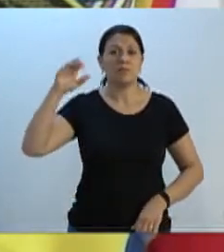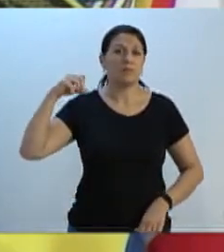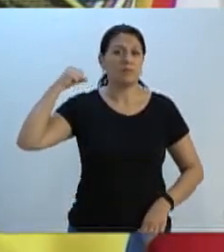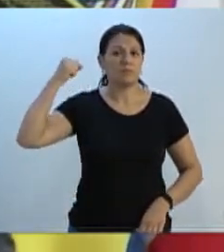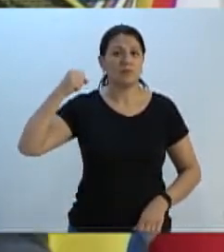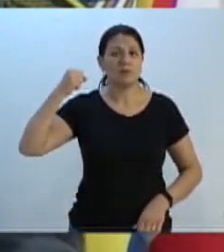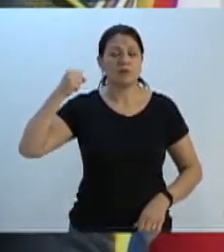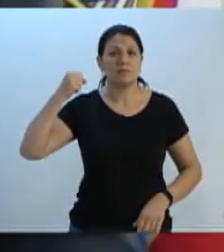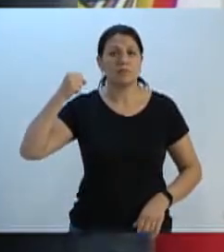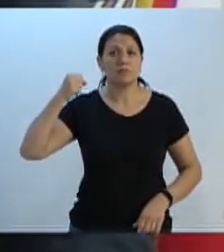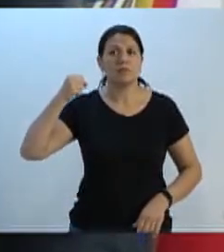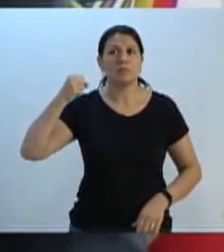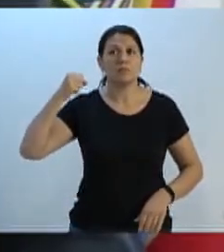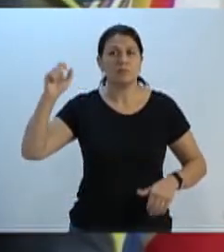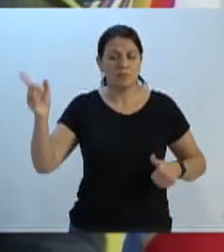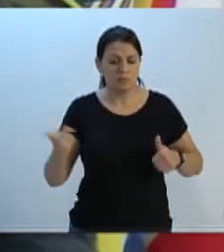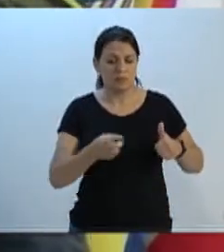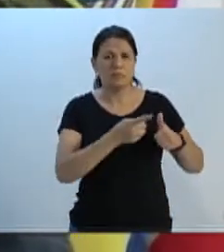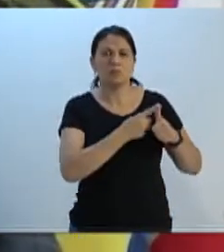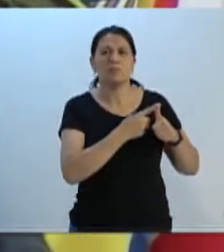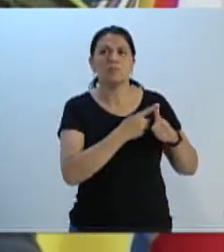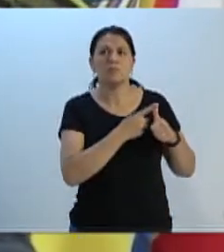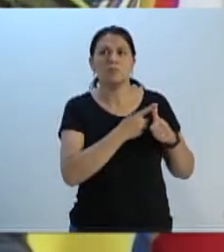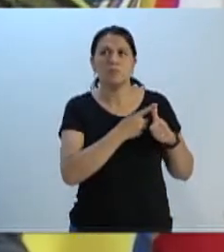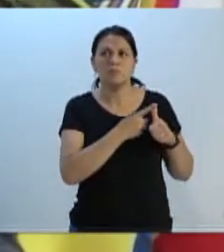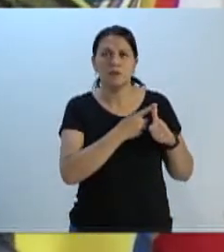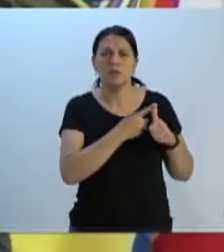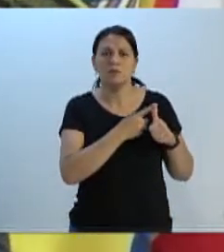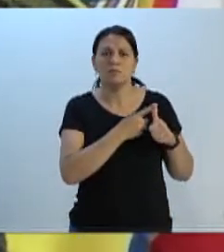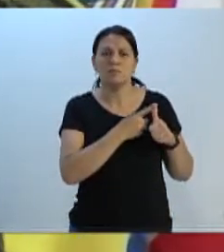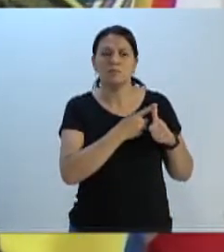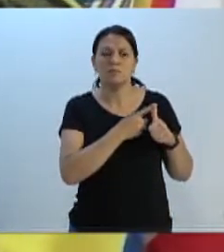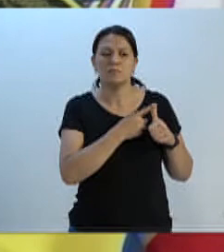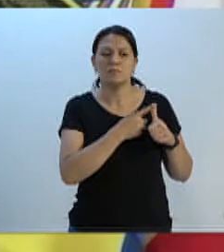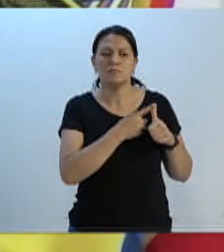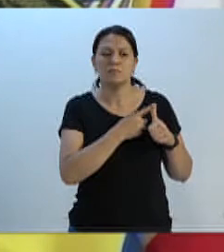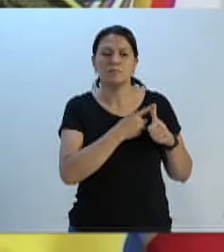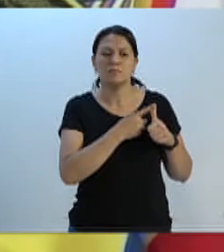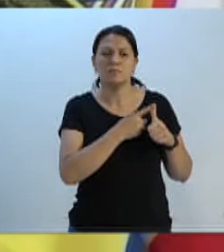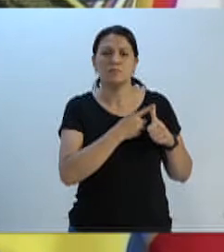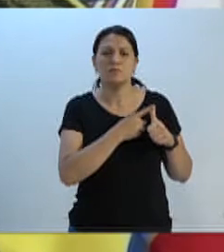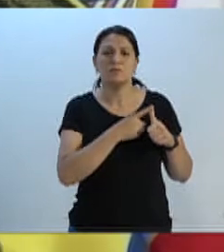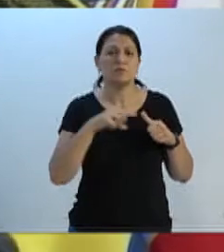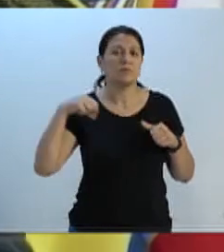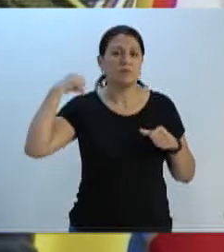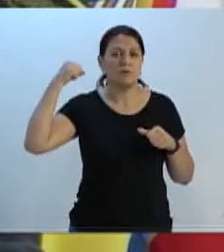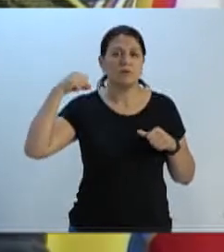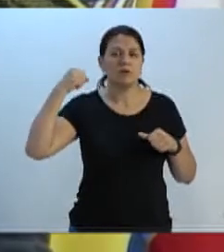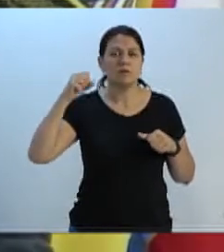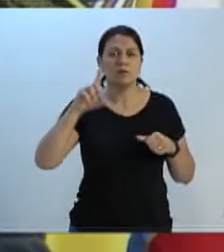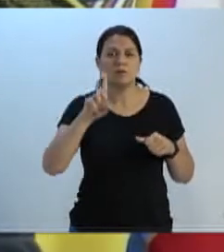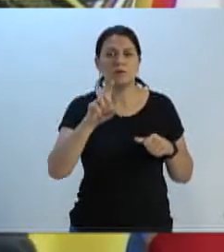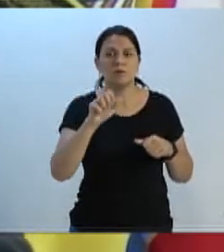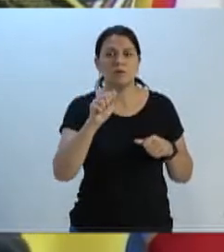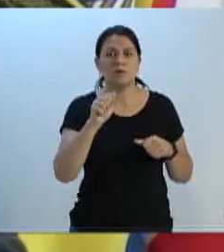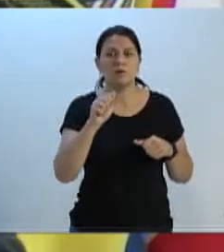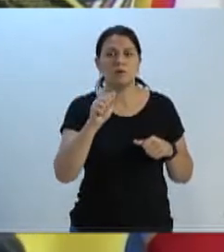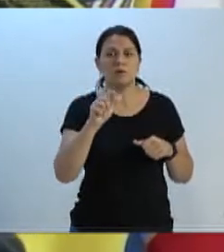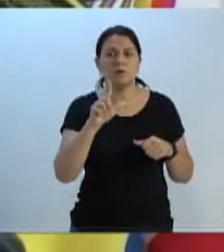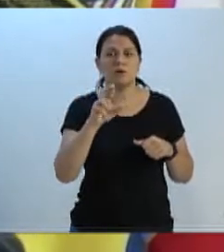ainda colocou como primeiro suplente o então, depois senador Dalírio Beber. E